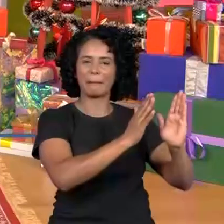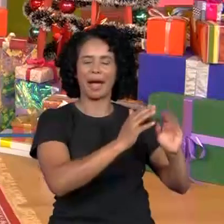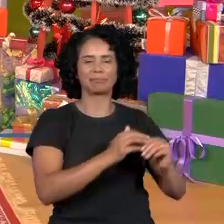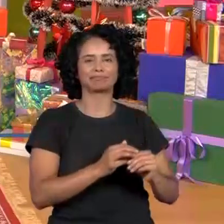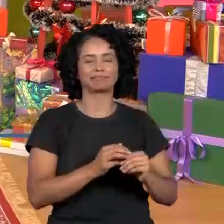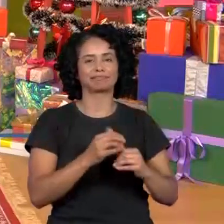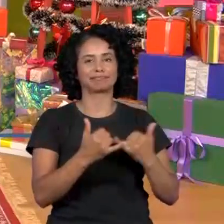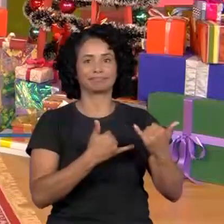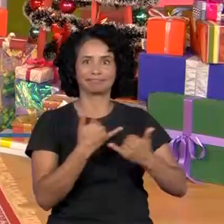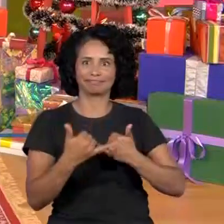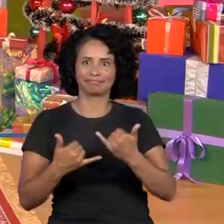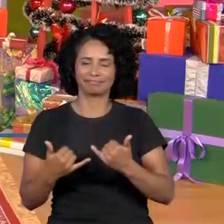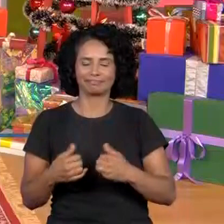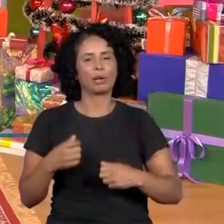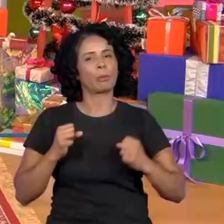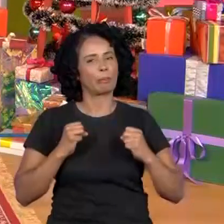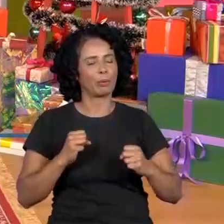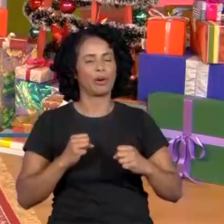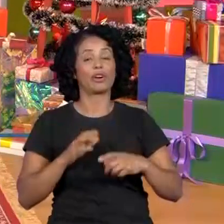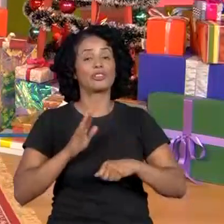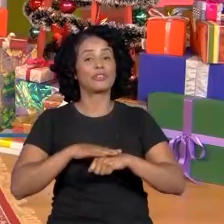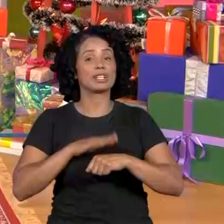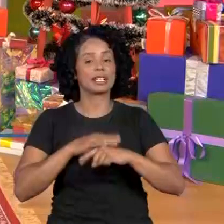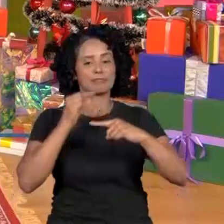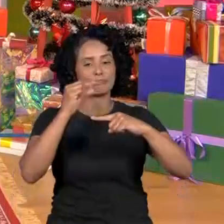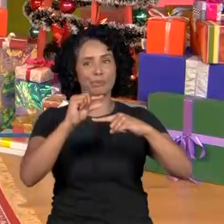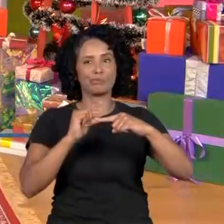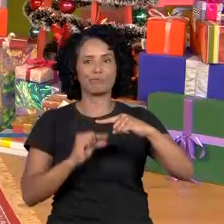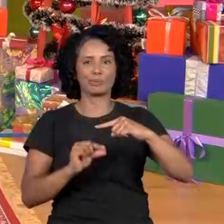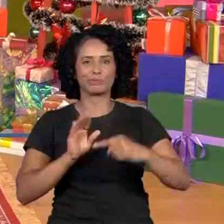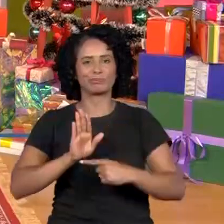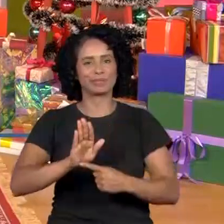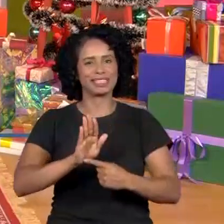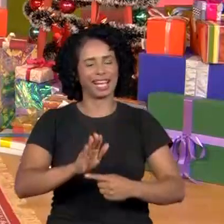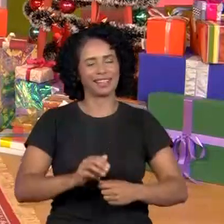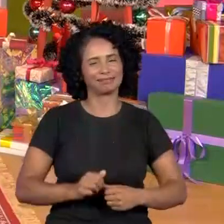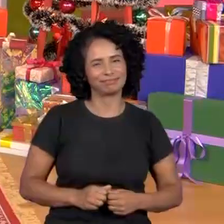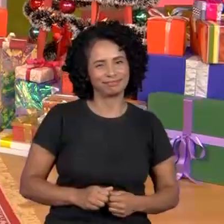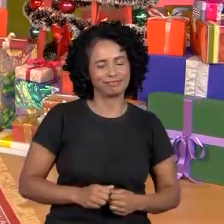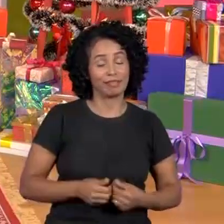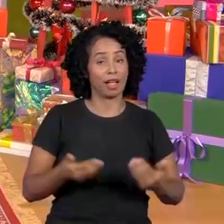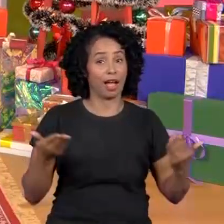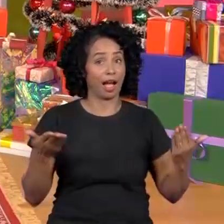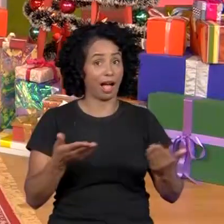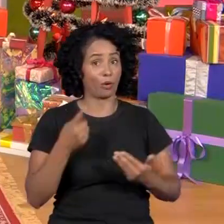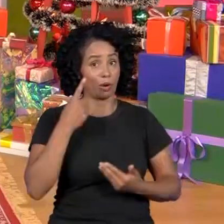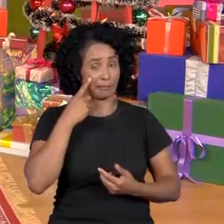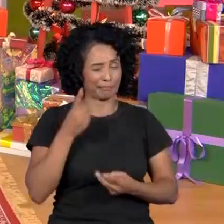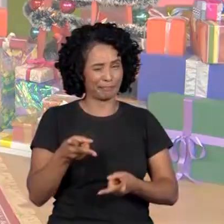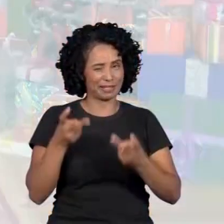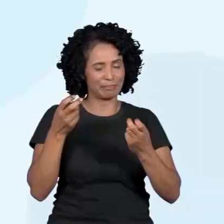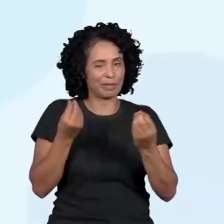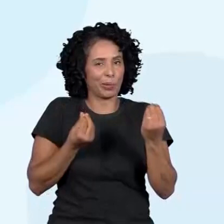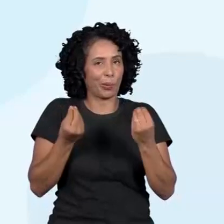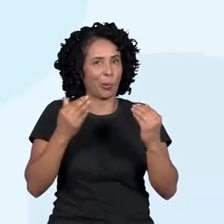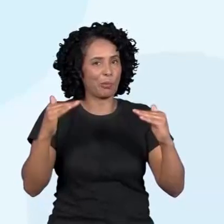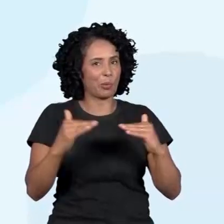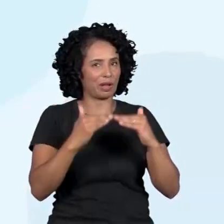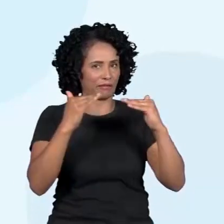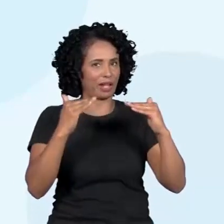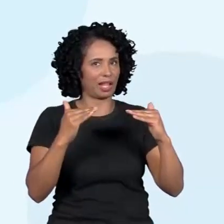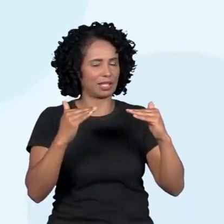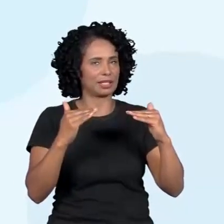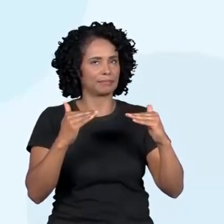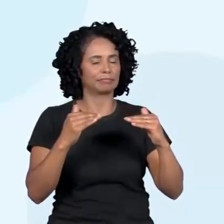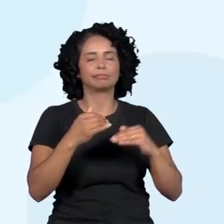sobre algumas afirmações a respeito dessas equivalências que a gente está encontrando aqui. Então, eu